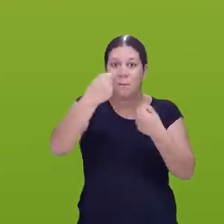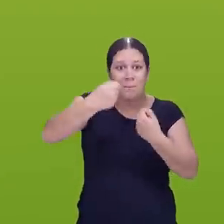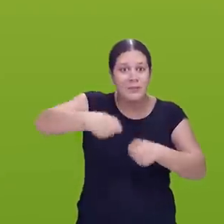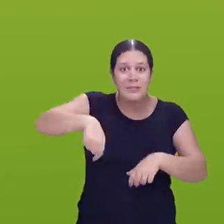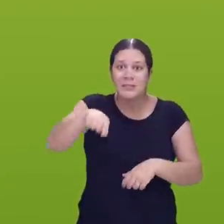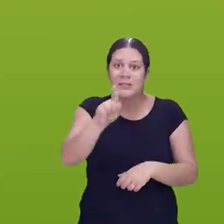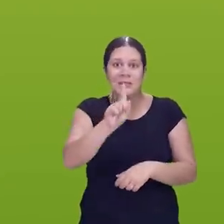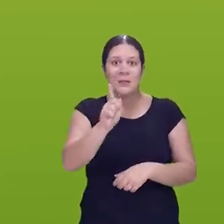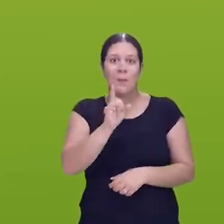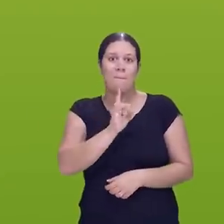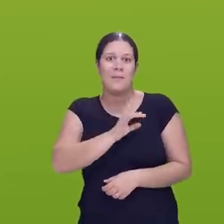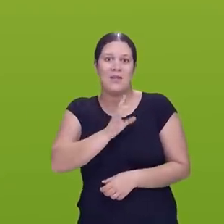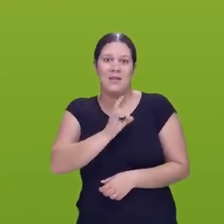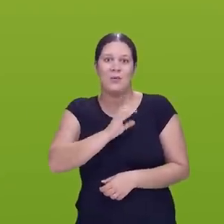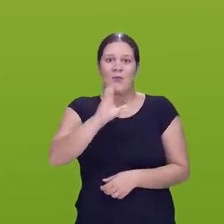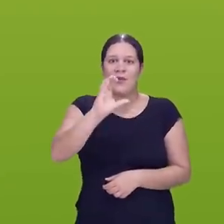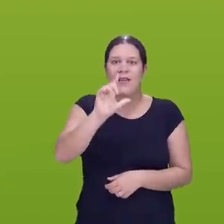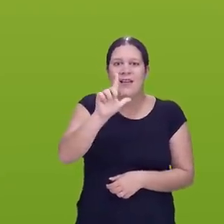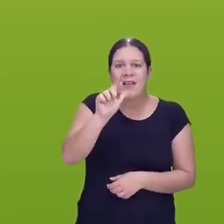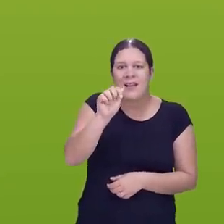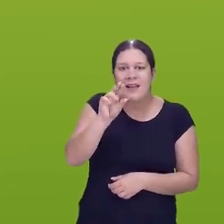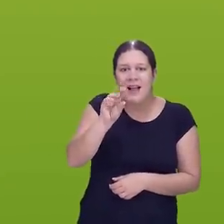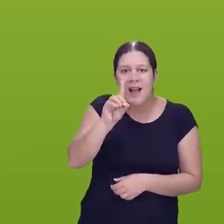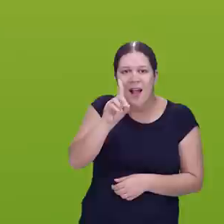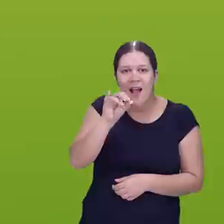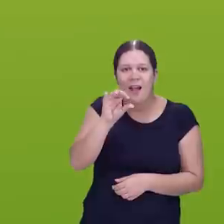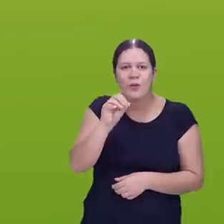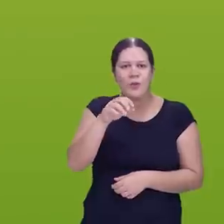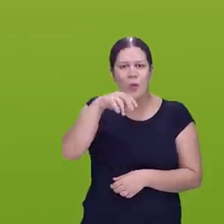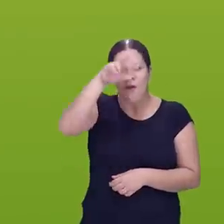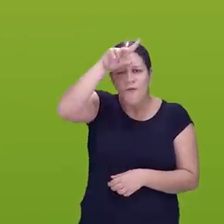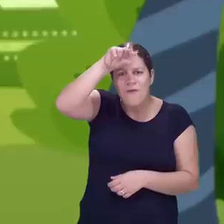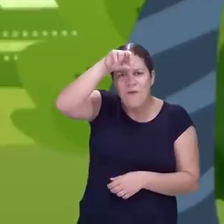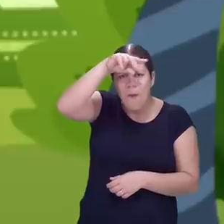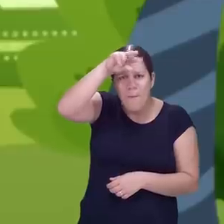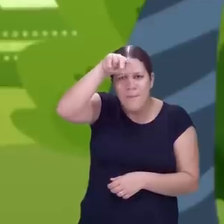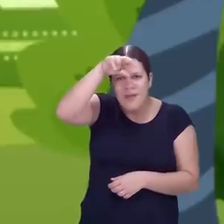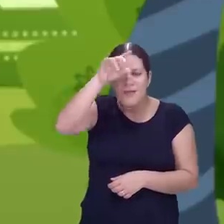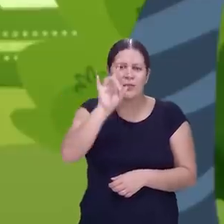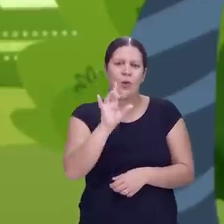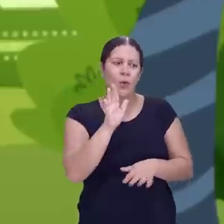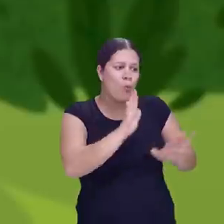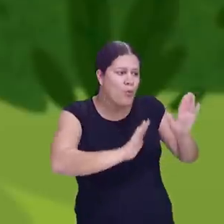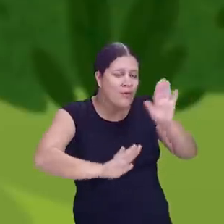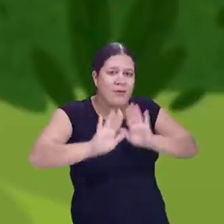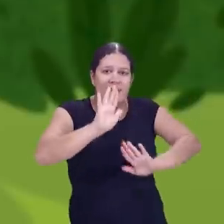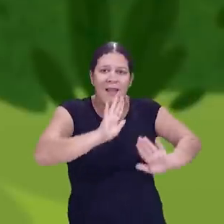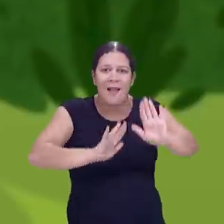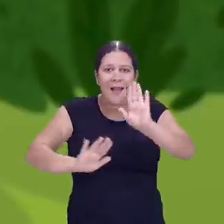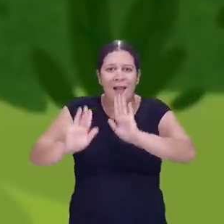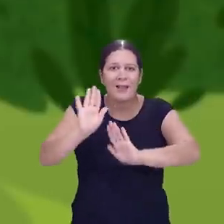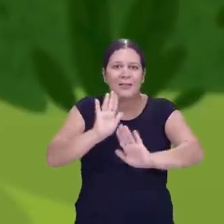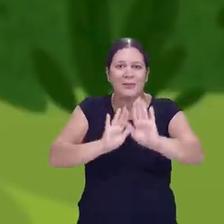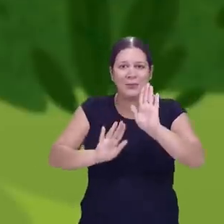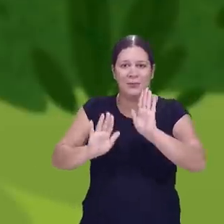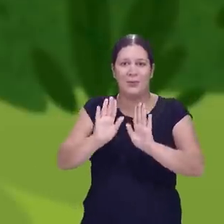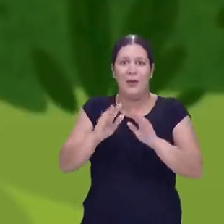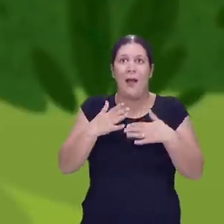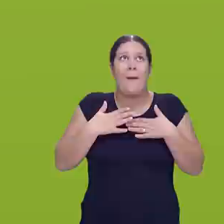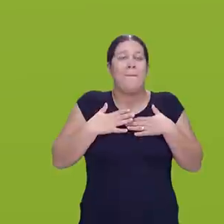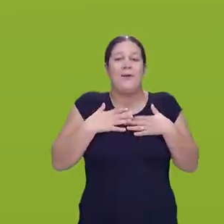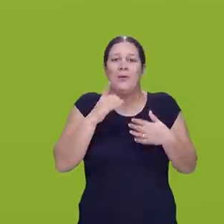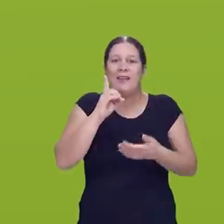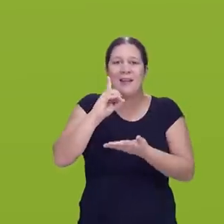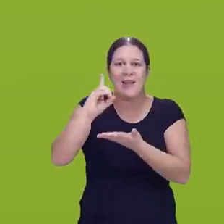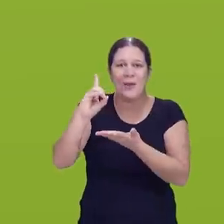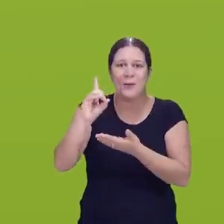Não precisa ter medo, Cláudio. É só uma formiga carregando uma folha. Cuidado, Júpiter! Ai,